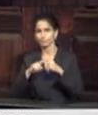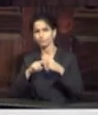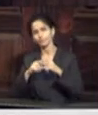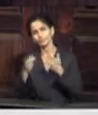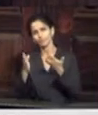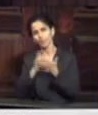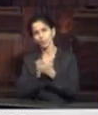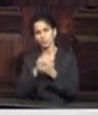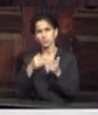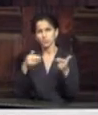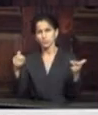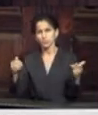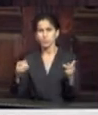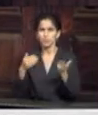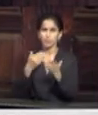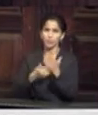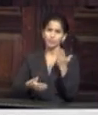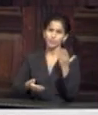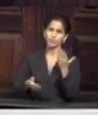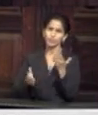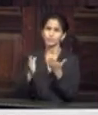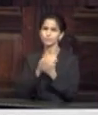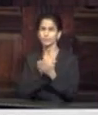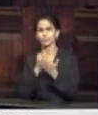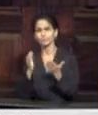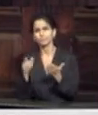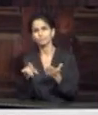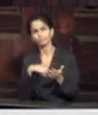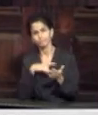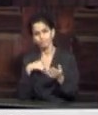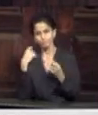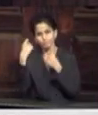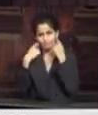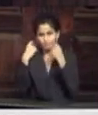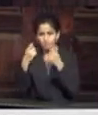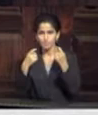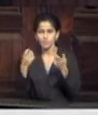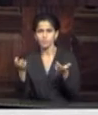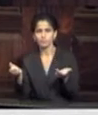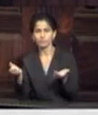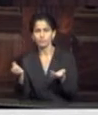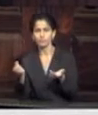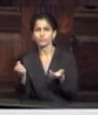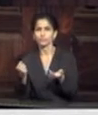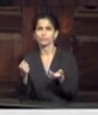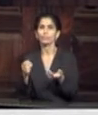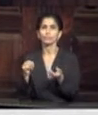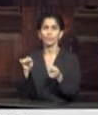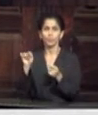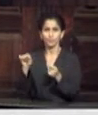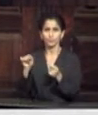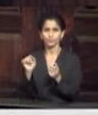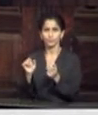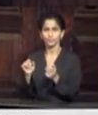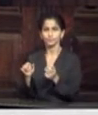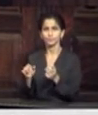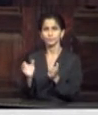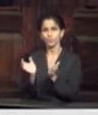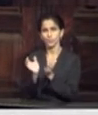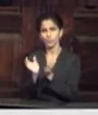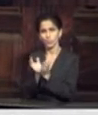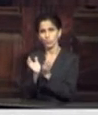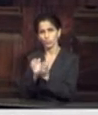foram perdidos aqui, como, por exemplo, a preocupação de muitos deputados e deputadas com a situação dos quase 6